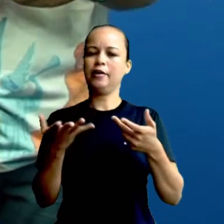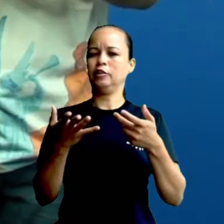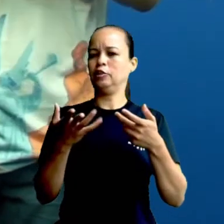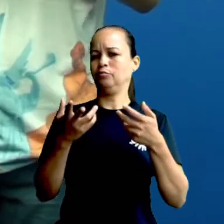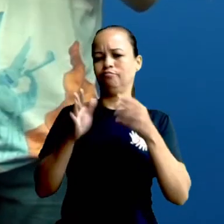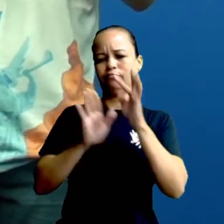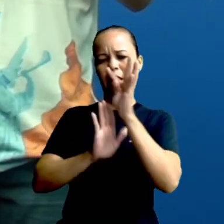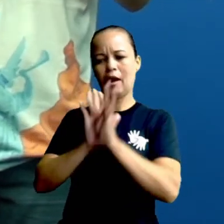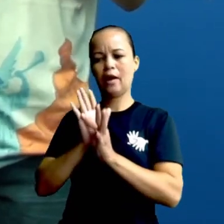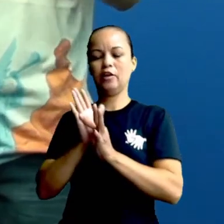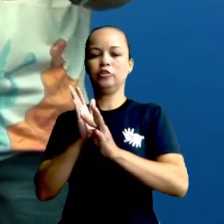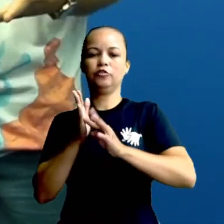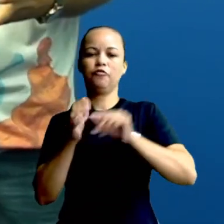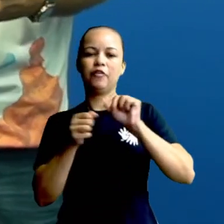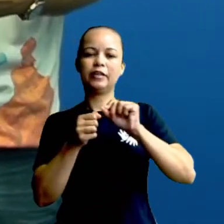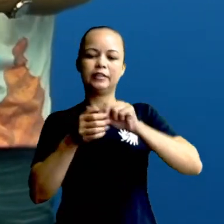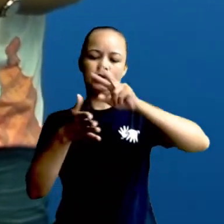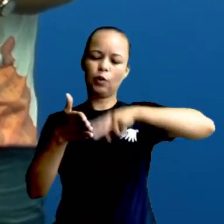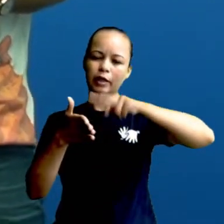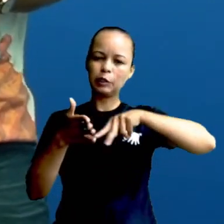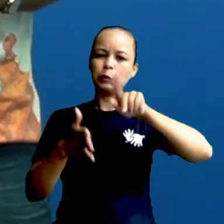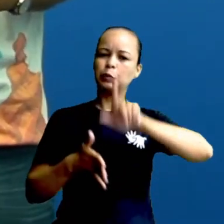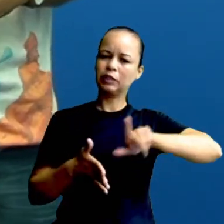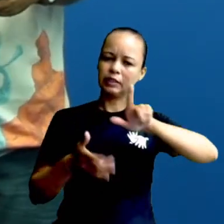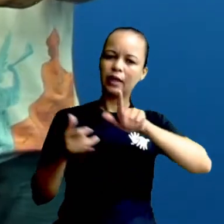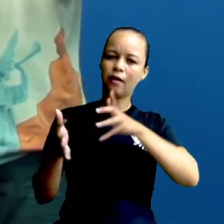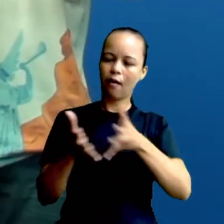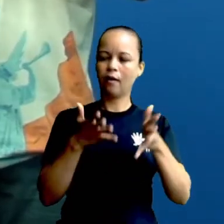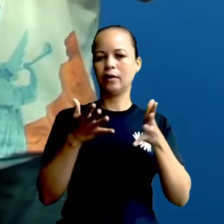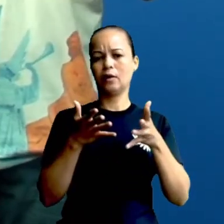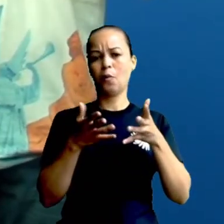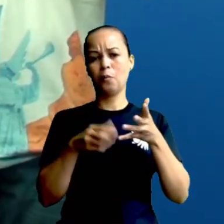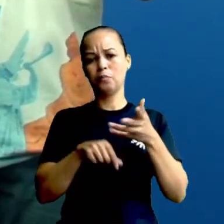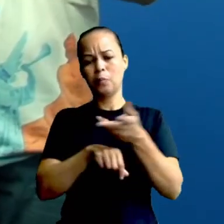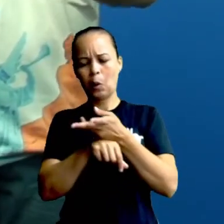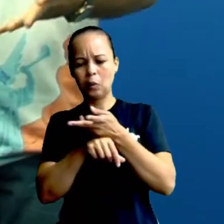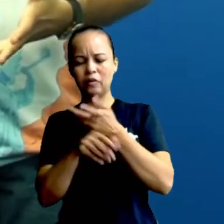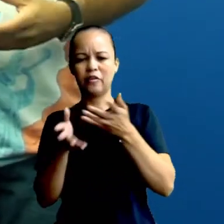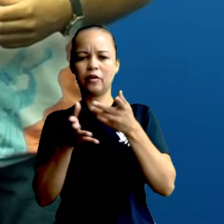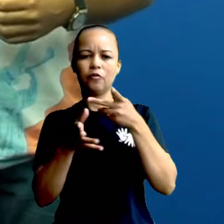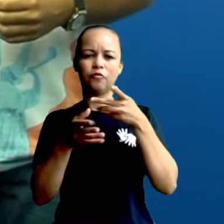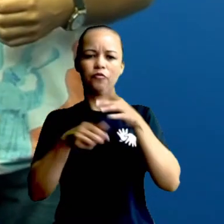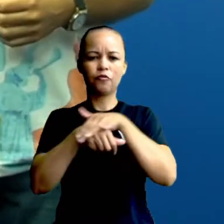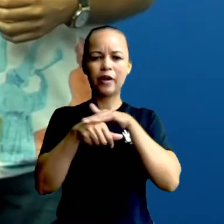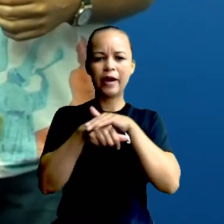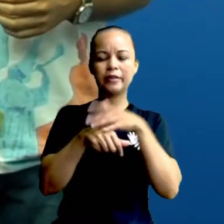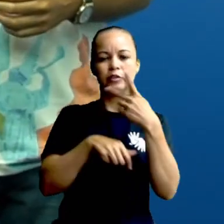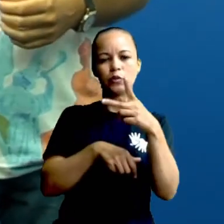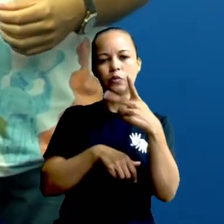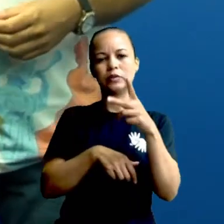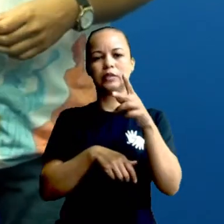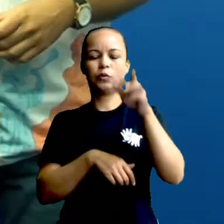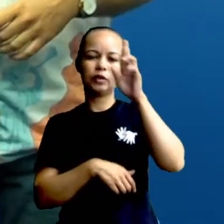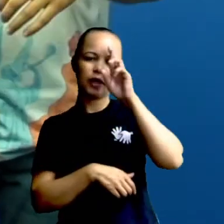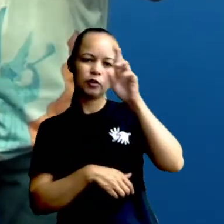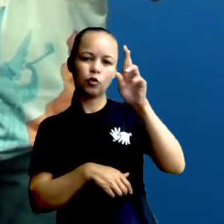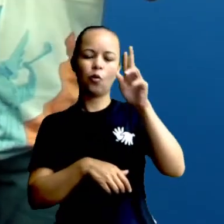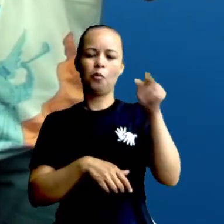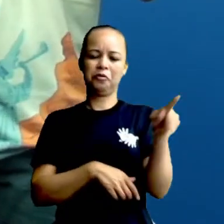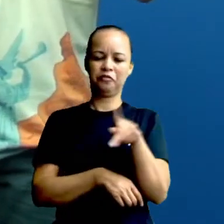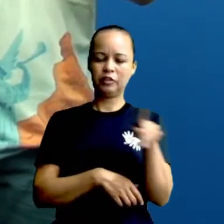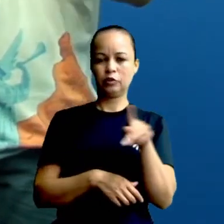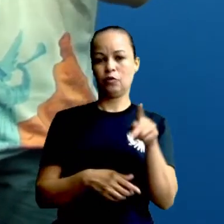textos fazer também uma leitura literária cure fale com o diretor da sua escola com seu professor